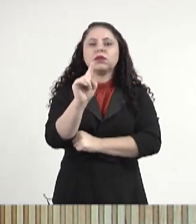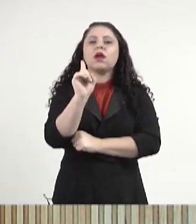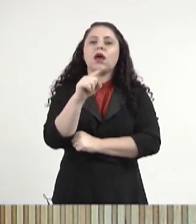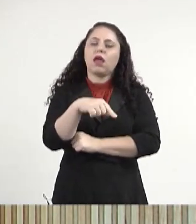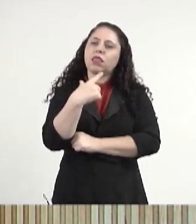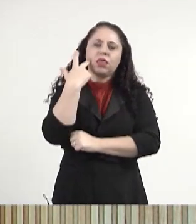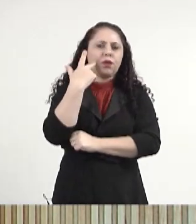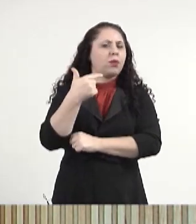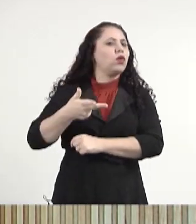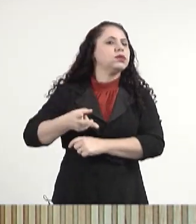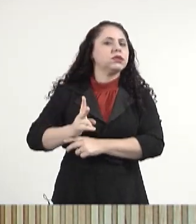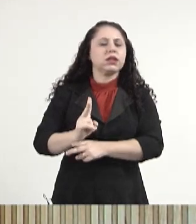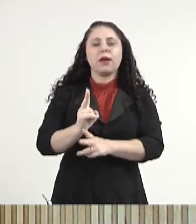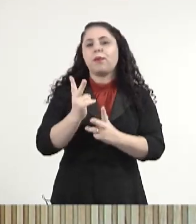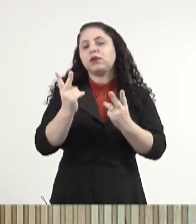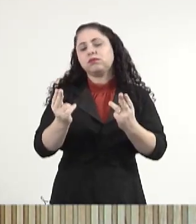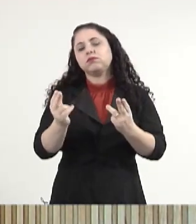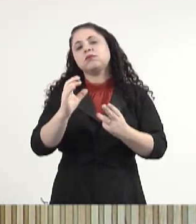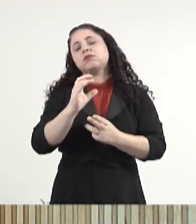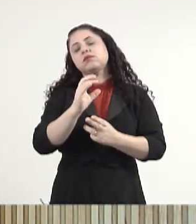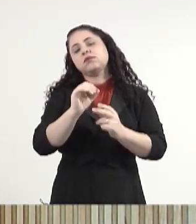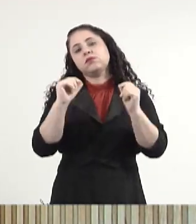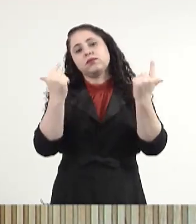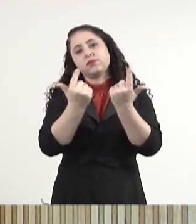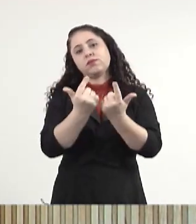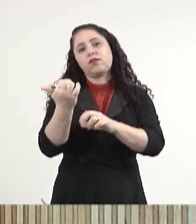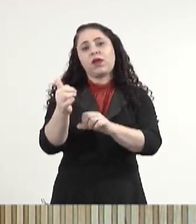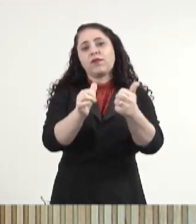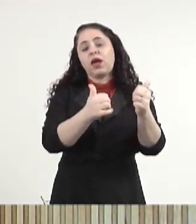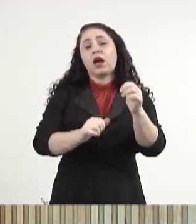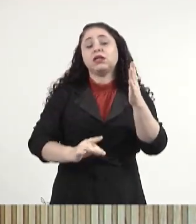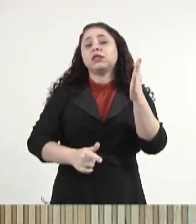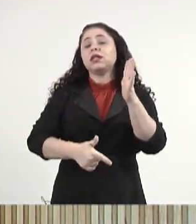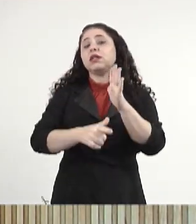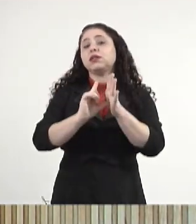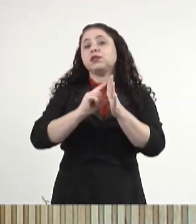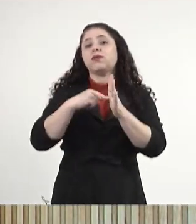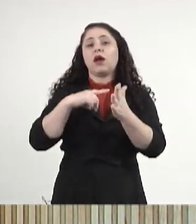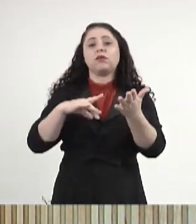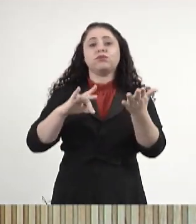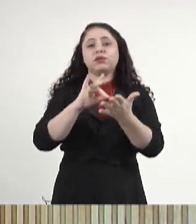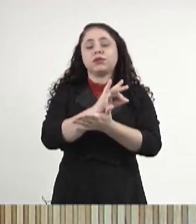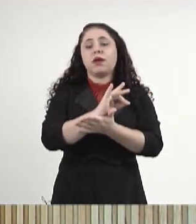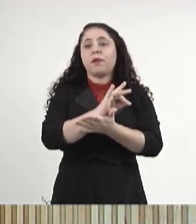rito que deve sempre passar pela Assembleia Legislativa antes de efetivamente